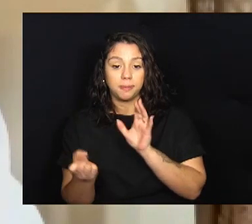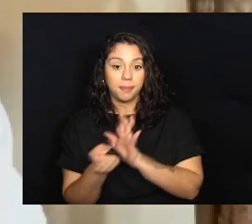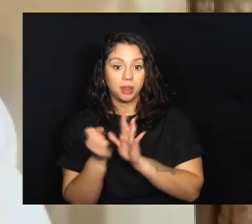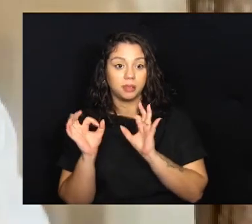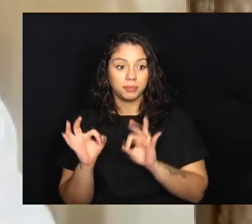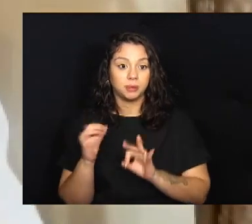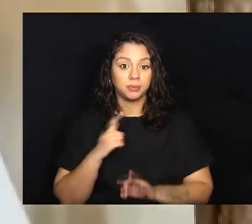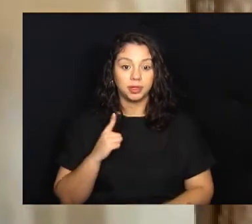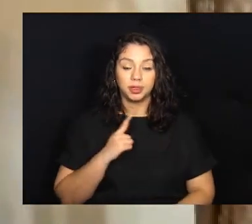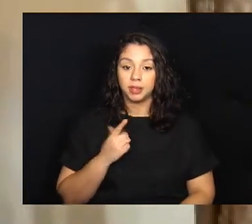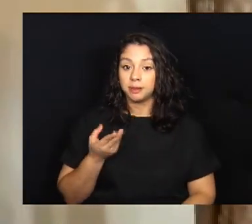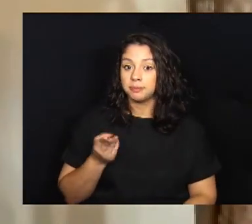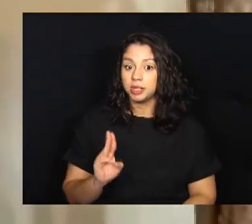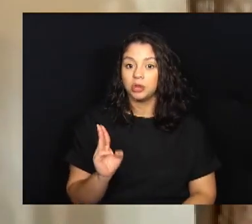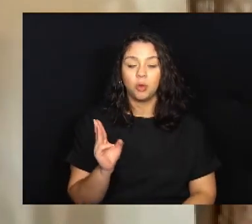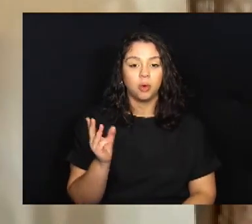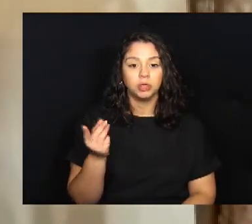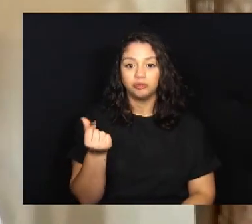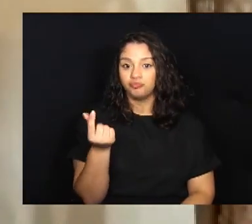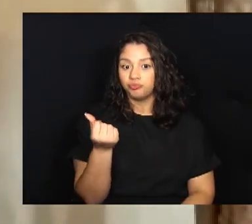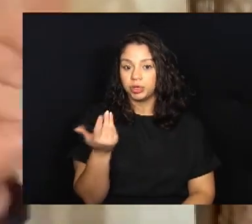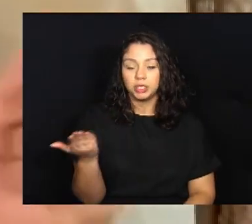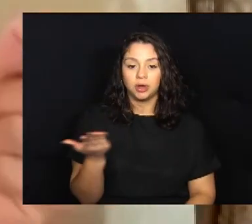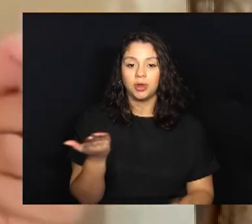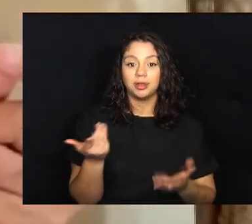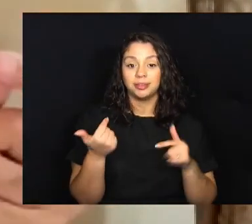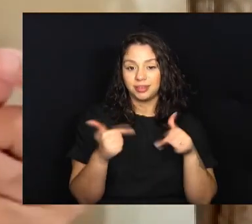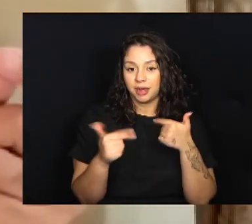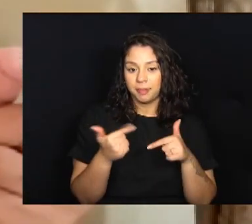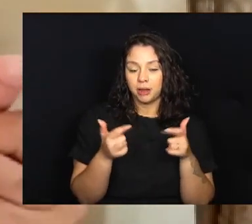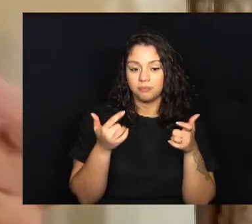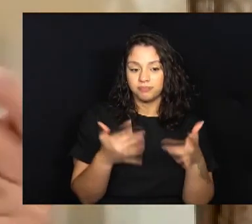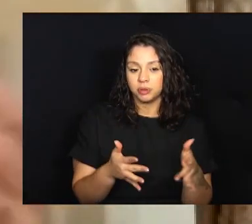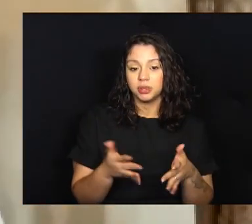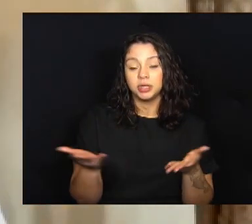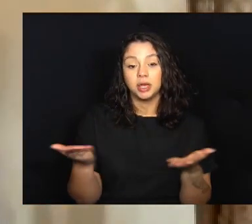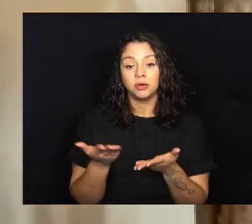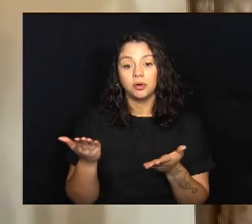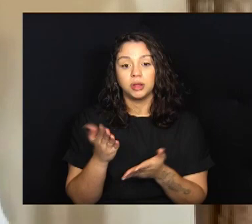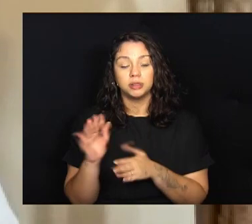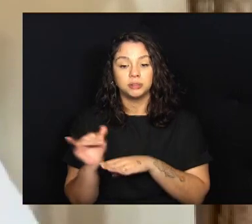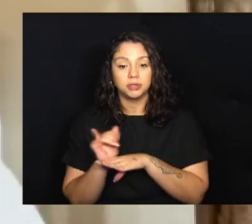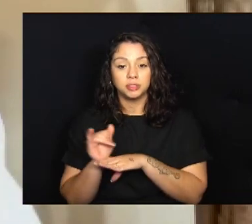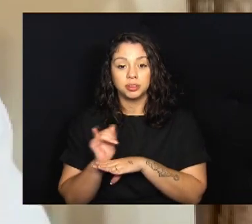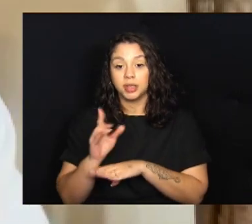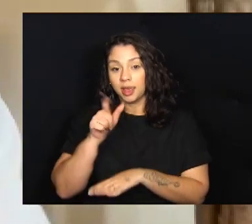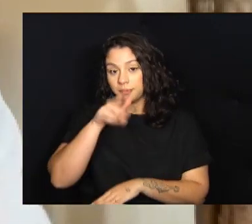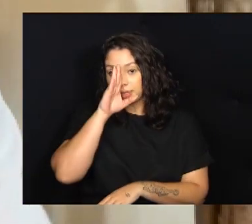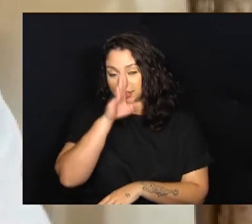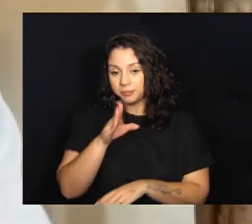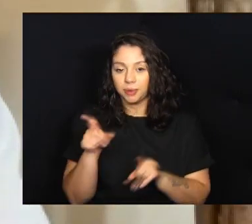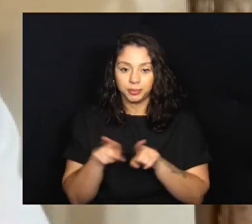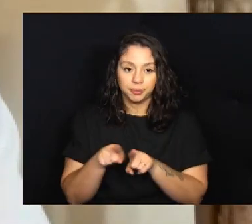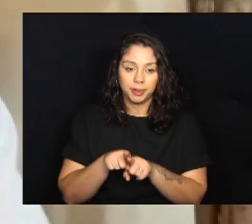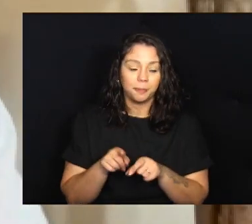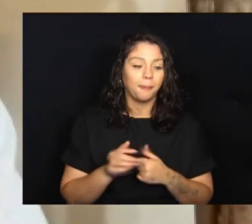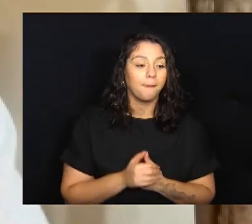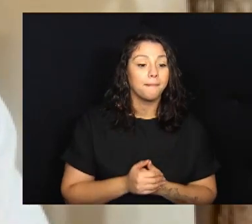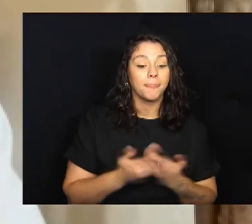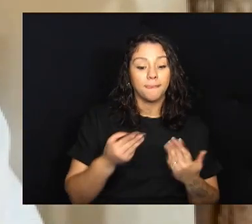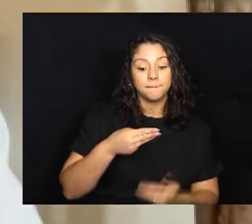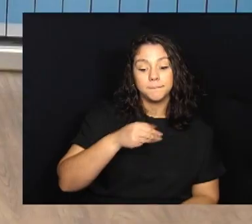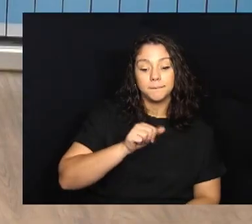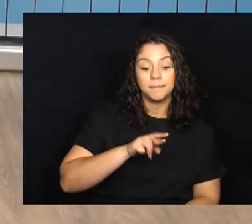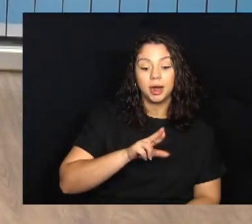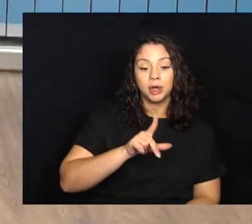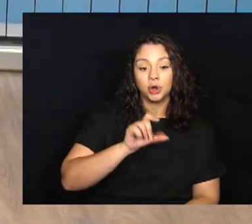milhões de reais atualmente. São pessoas que largaram o trabalho e agora essa renda extra já virou a renda principal, inclusive. Agora, Marlon, uma